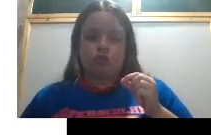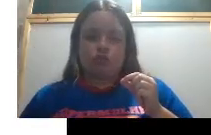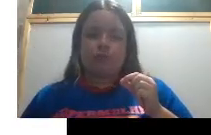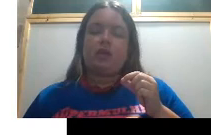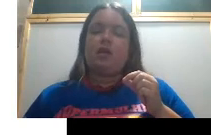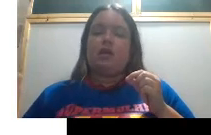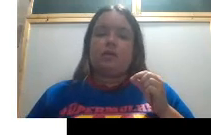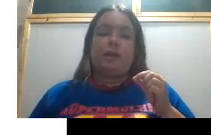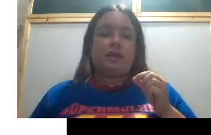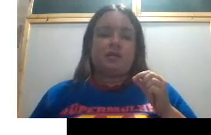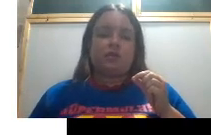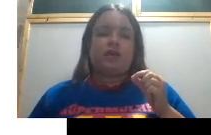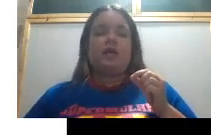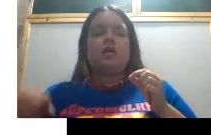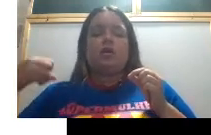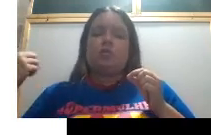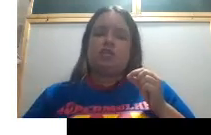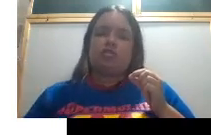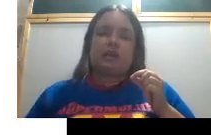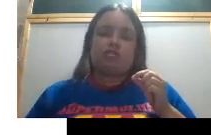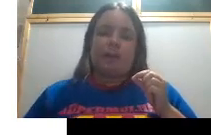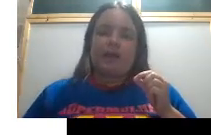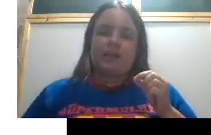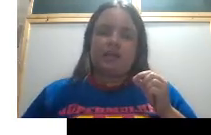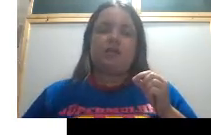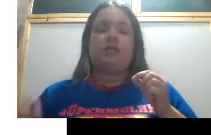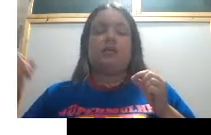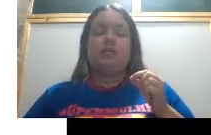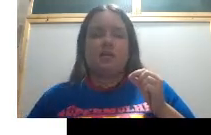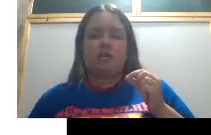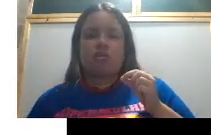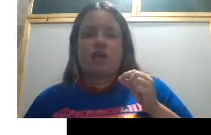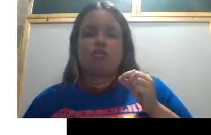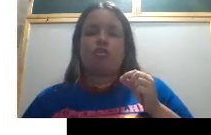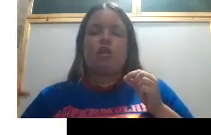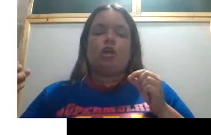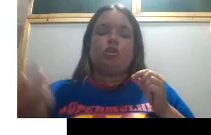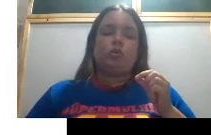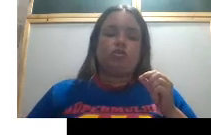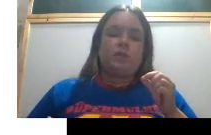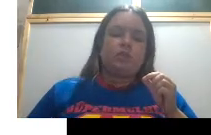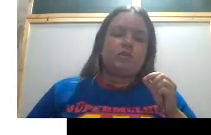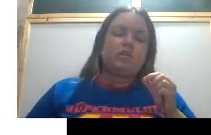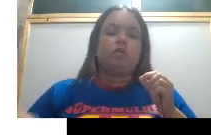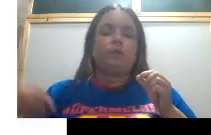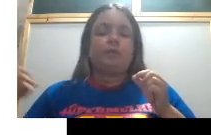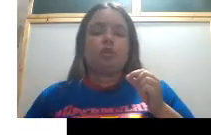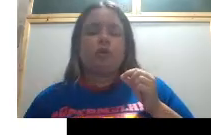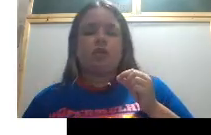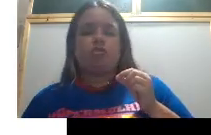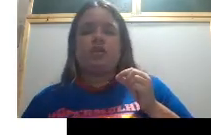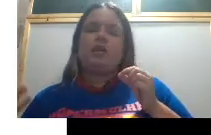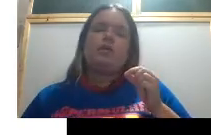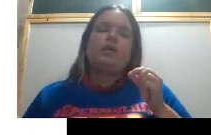formato de Cruz então representa Ok os estados da Bahia de Minas Gerais duas Espírito